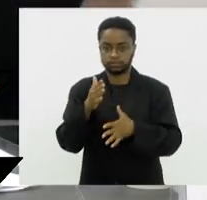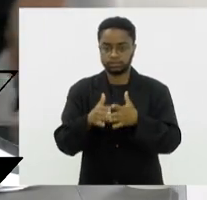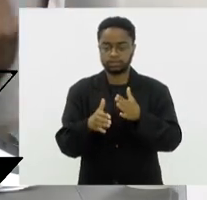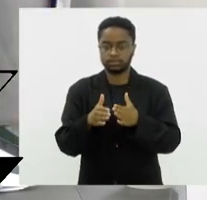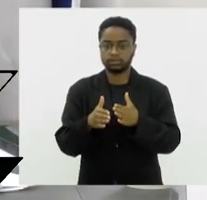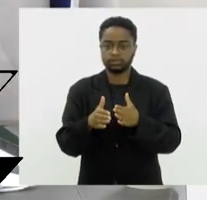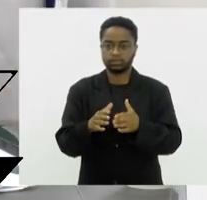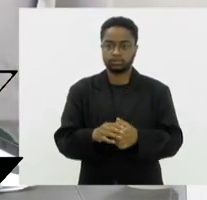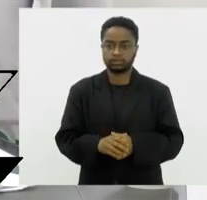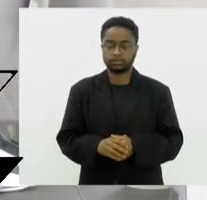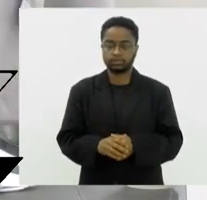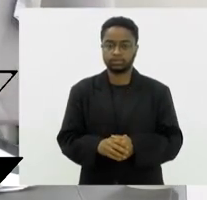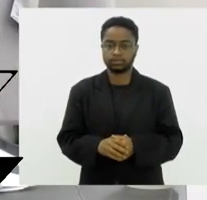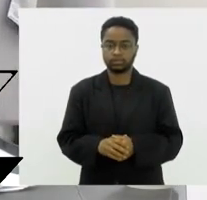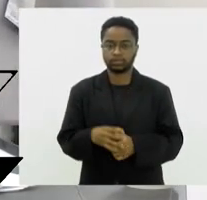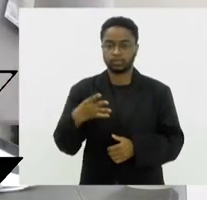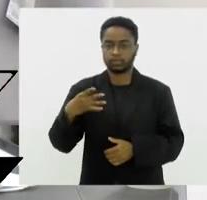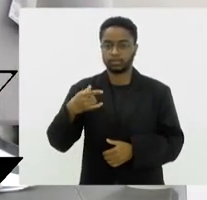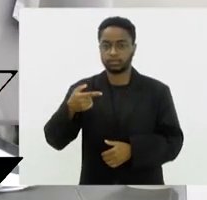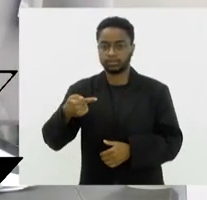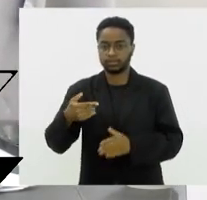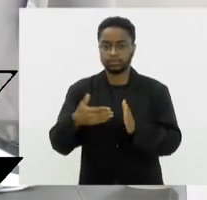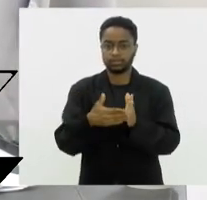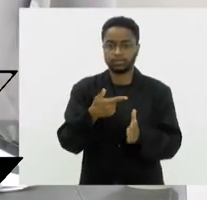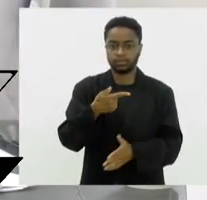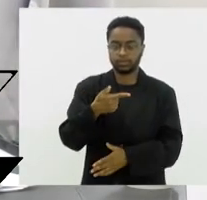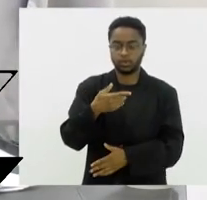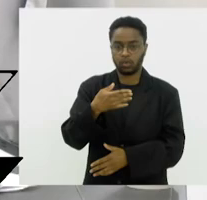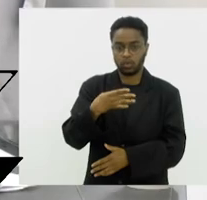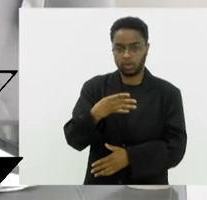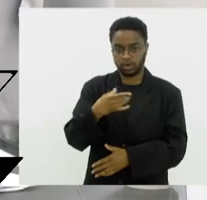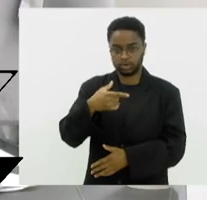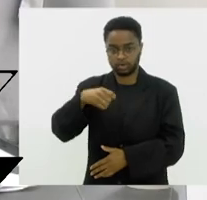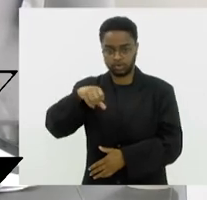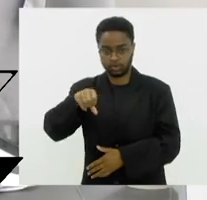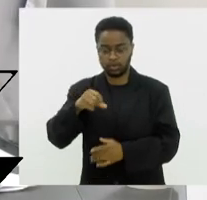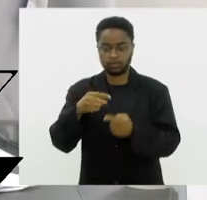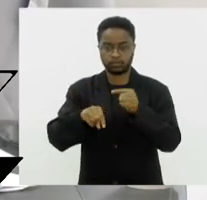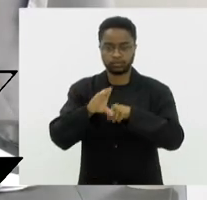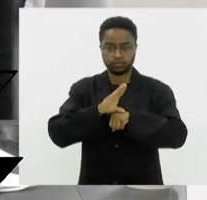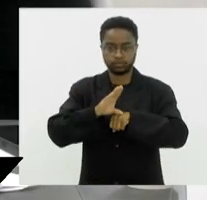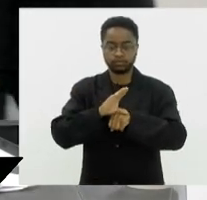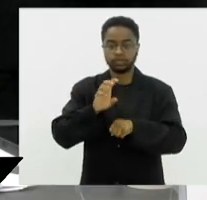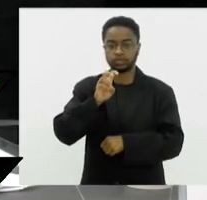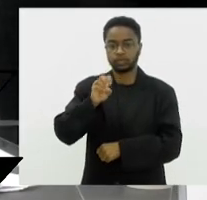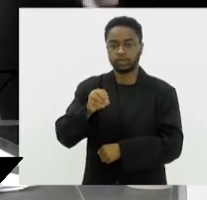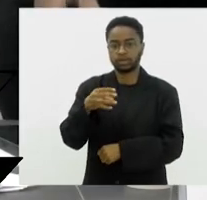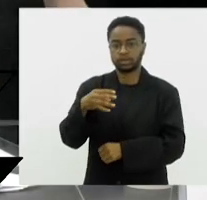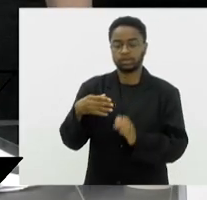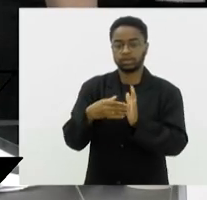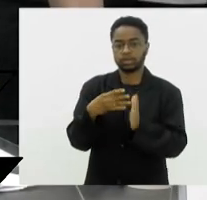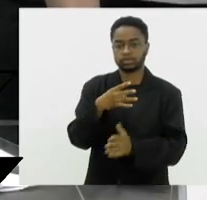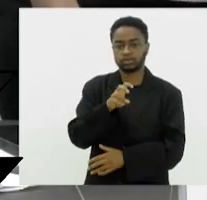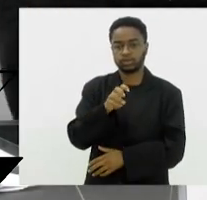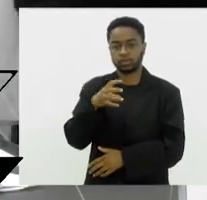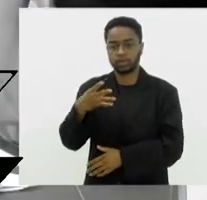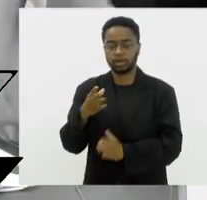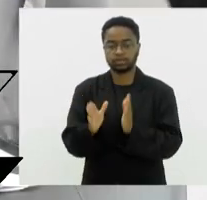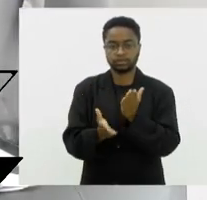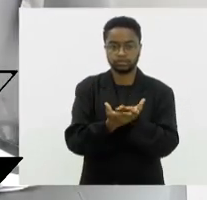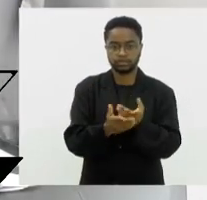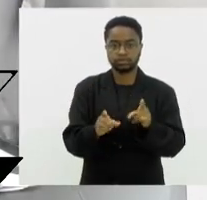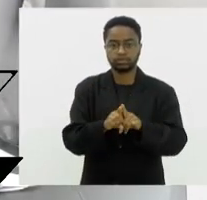são exatamente do 47 ao 49 a inconstitucionalidade, do 50 ao 54 a anexação e